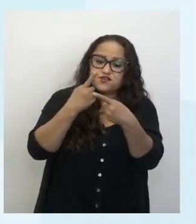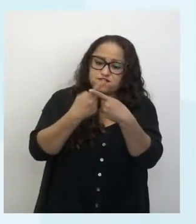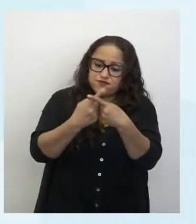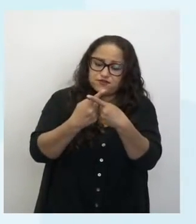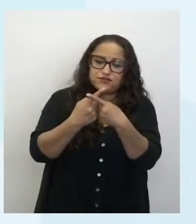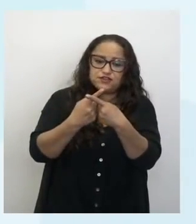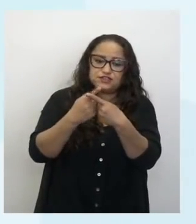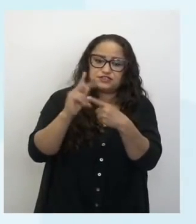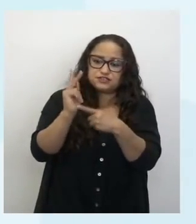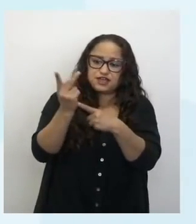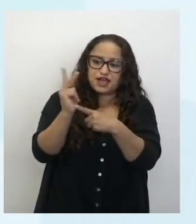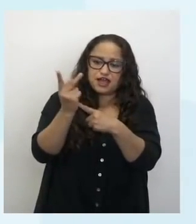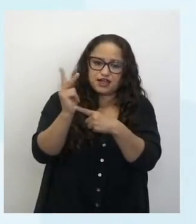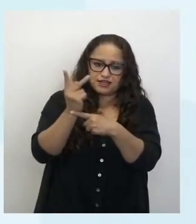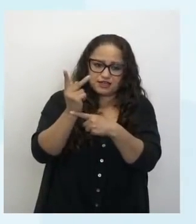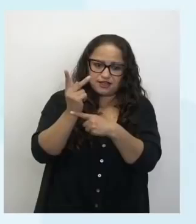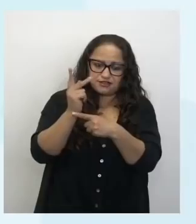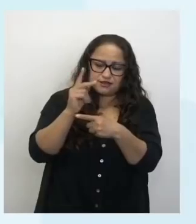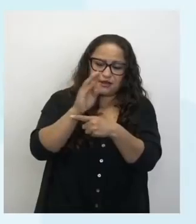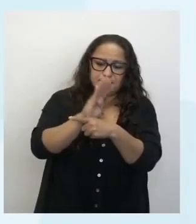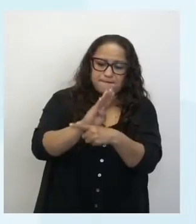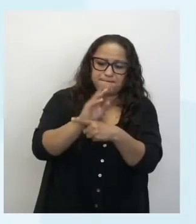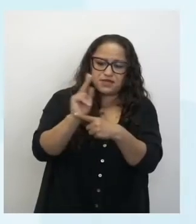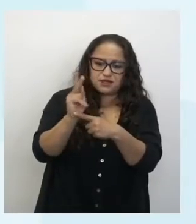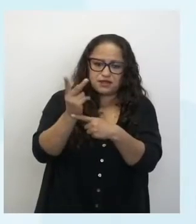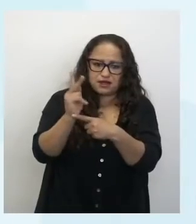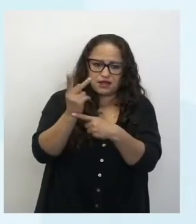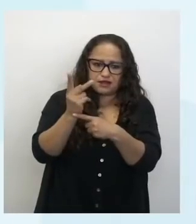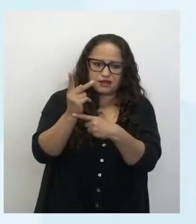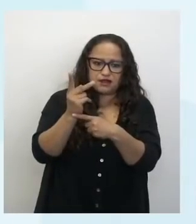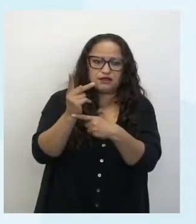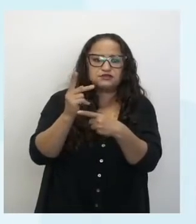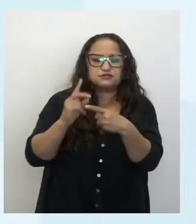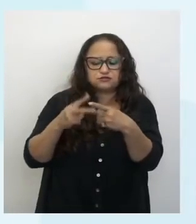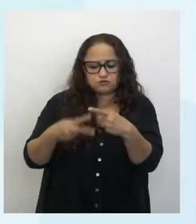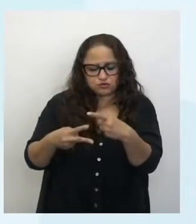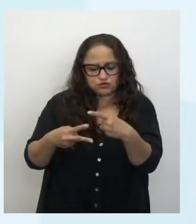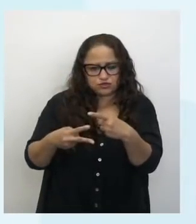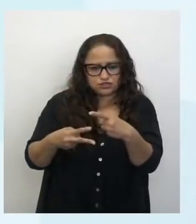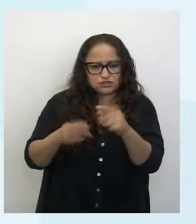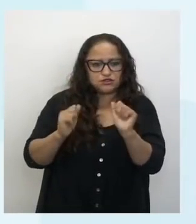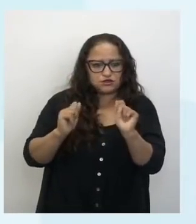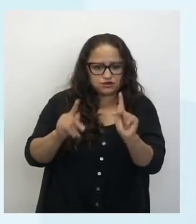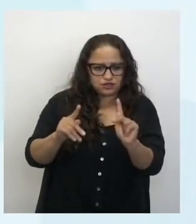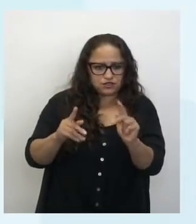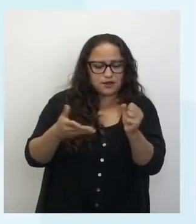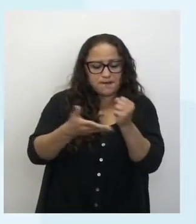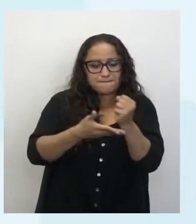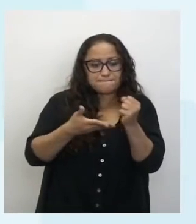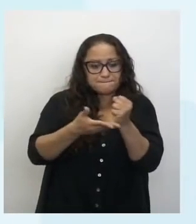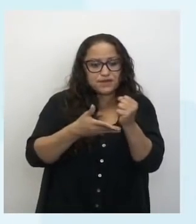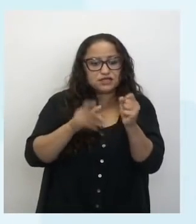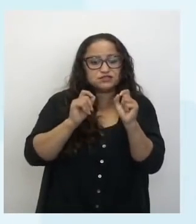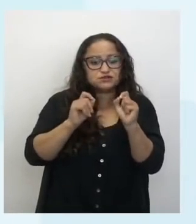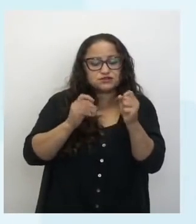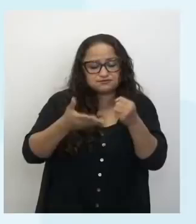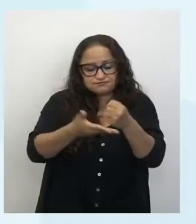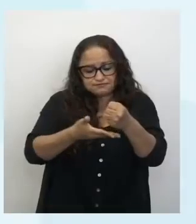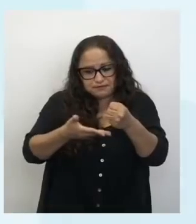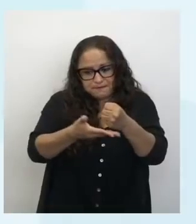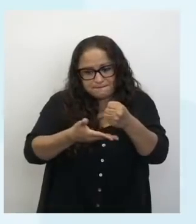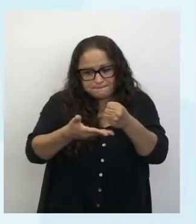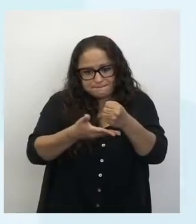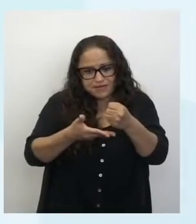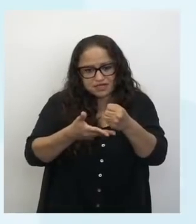altura, vou chamar a altura de H, que vem do inglês, tá certo? Dividido por 2. Base é o que está virado para baixo.